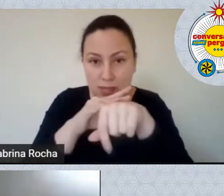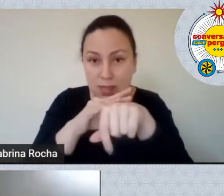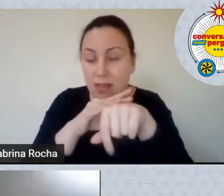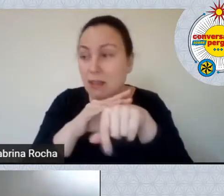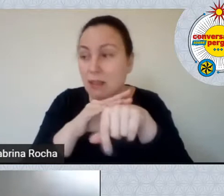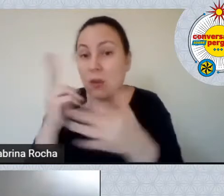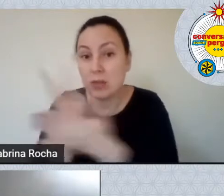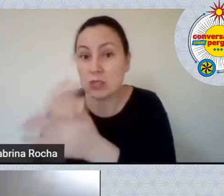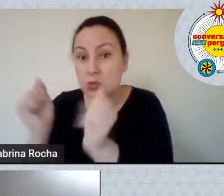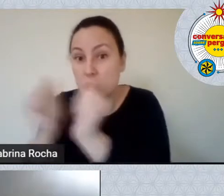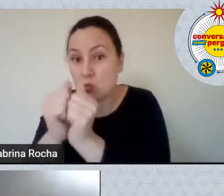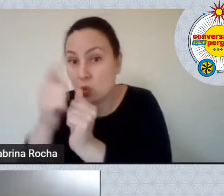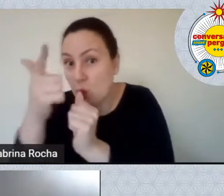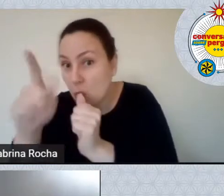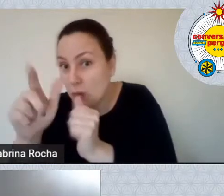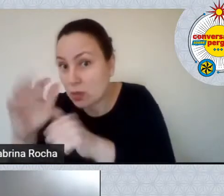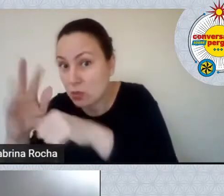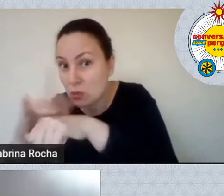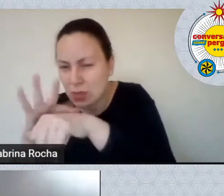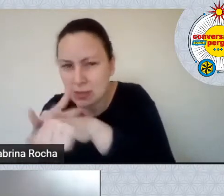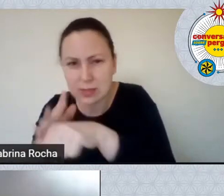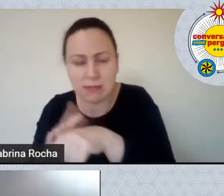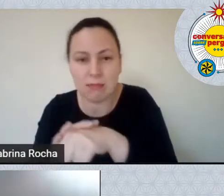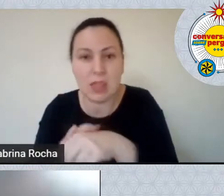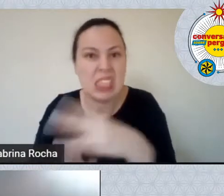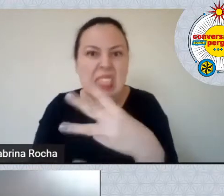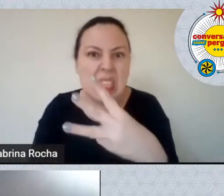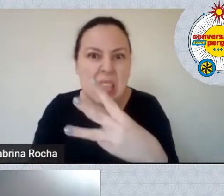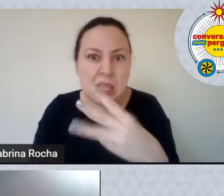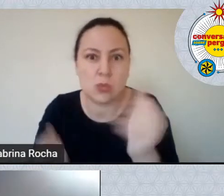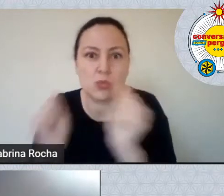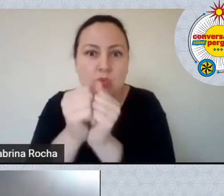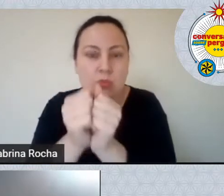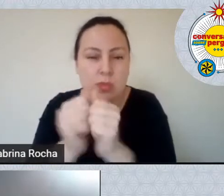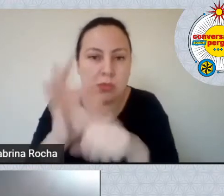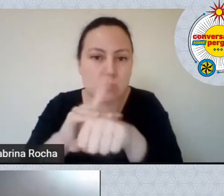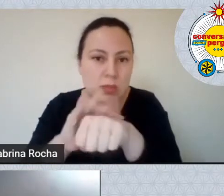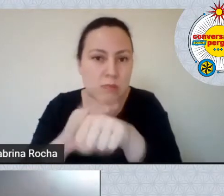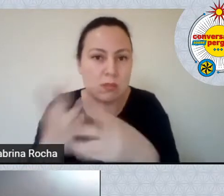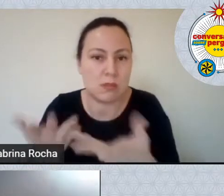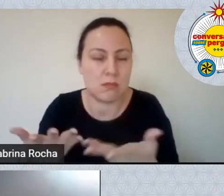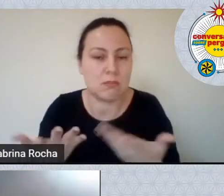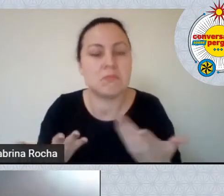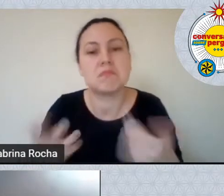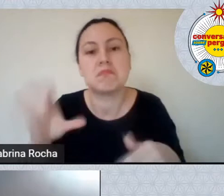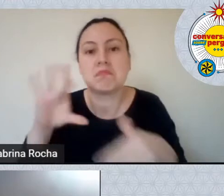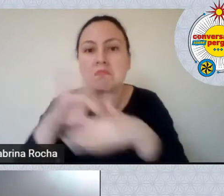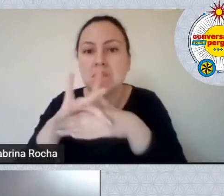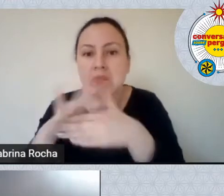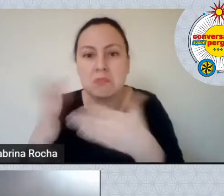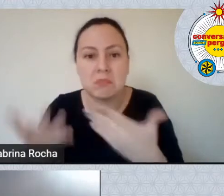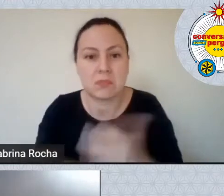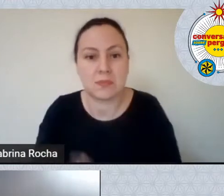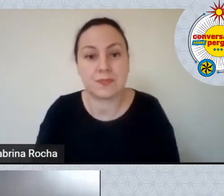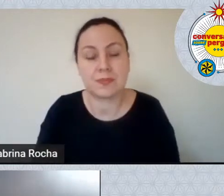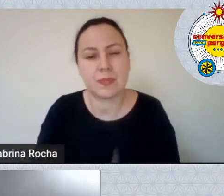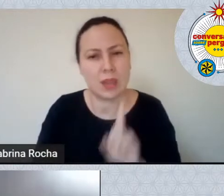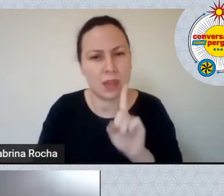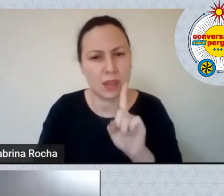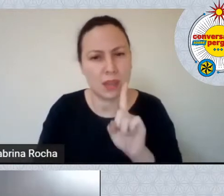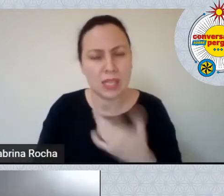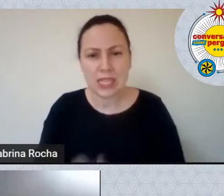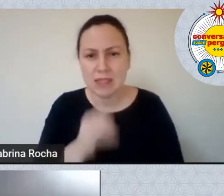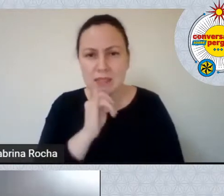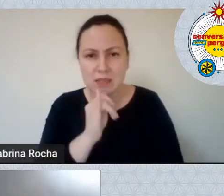copresença. A pessoa tem 2, 3 doenças ao mesmo tempo, né? No caso da experiência da